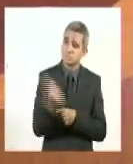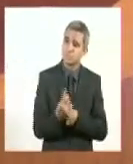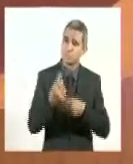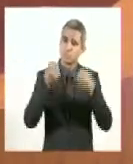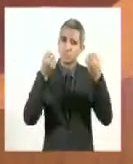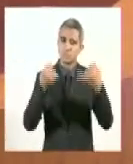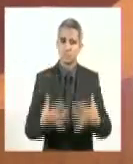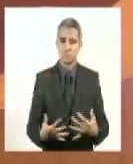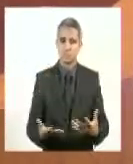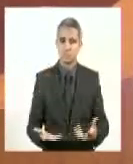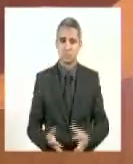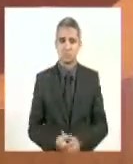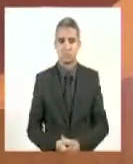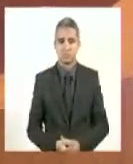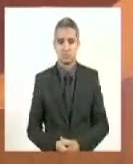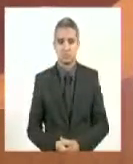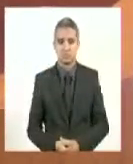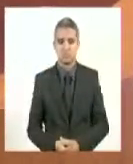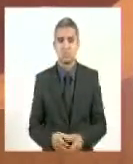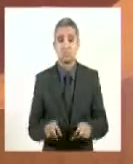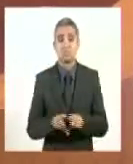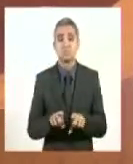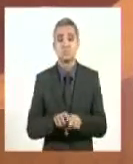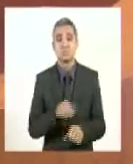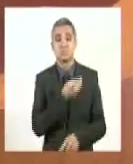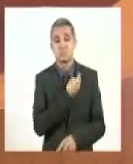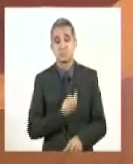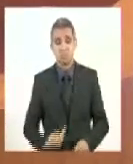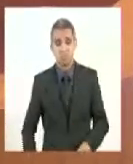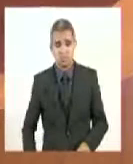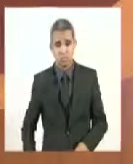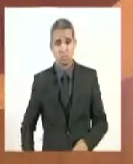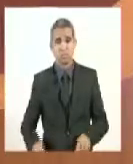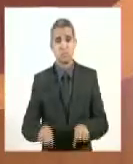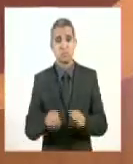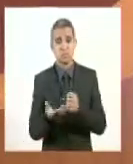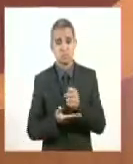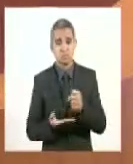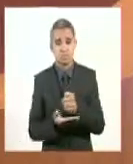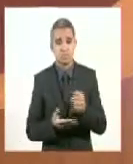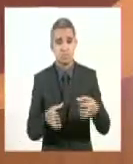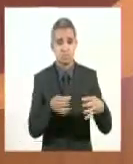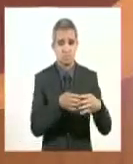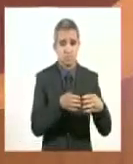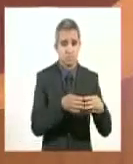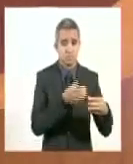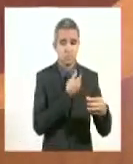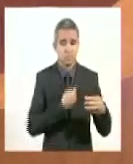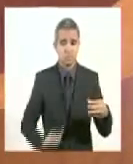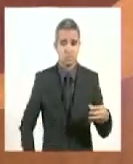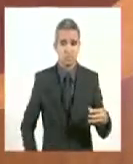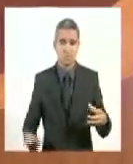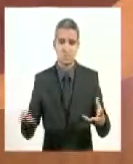respondidas. A questão é que o governo e a base do governo não consegue sequer